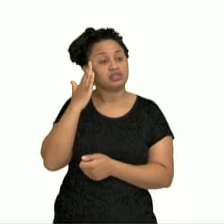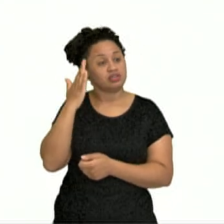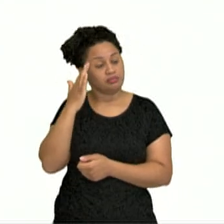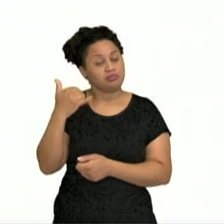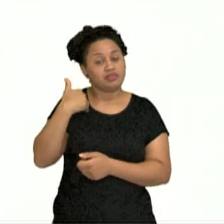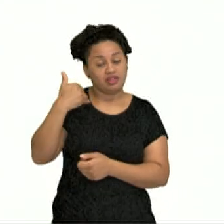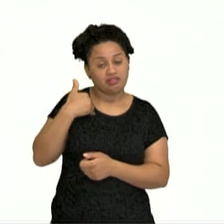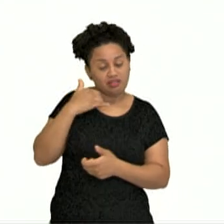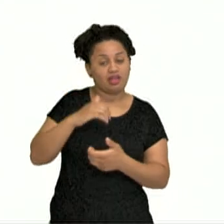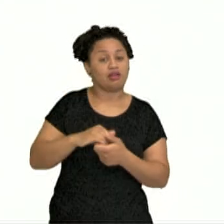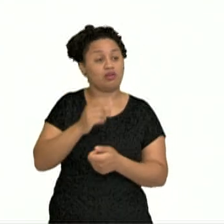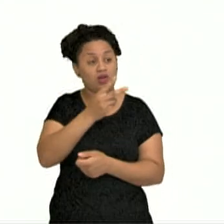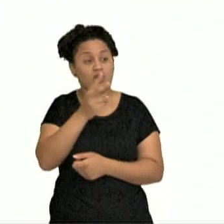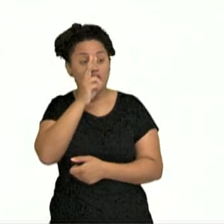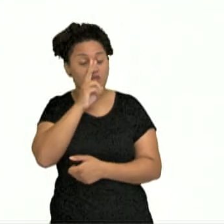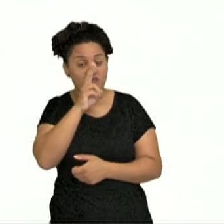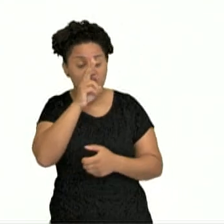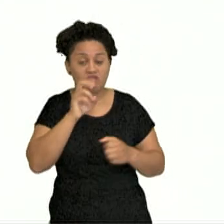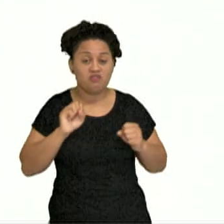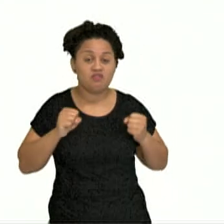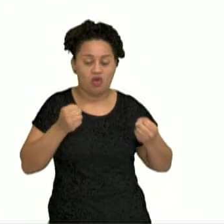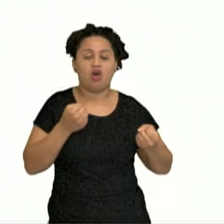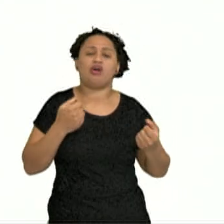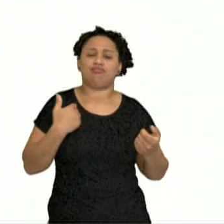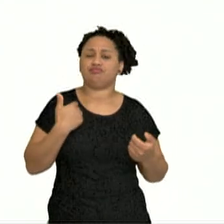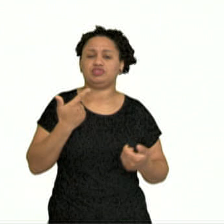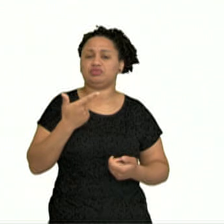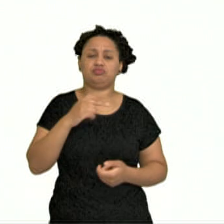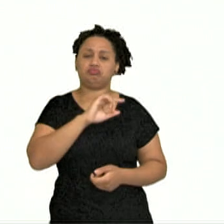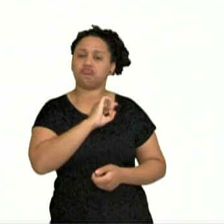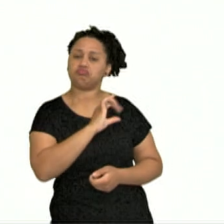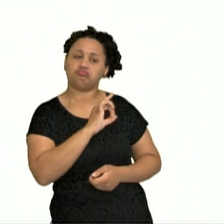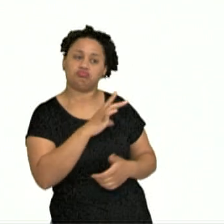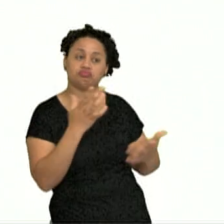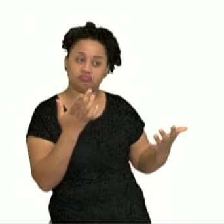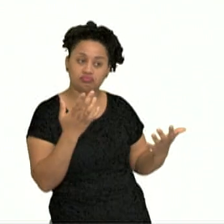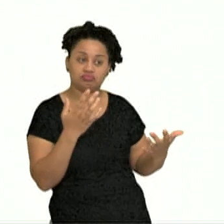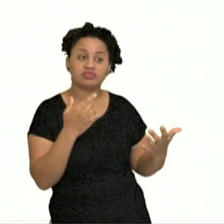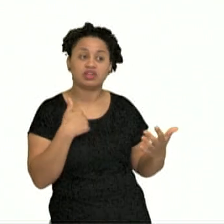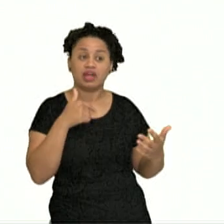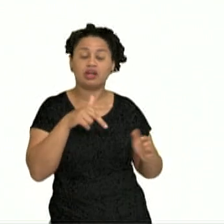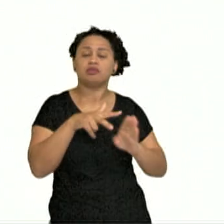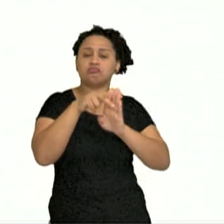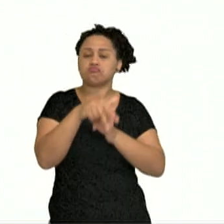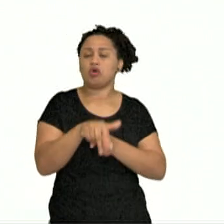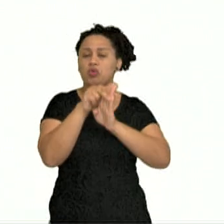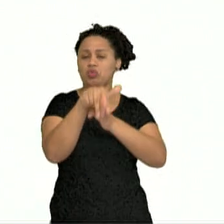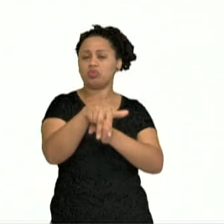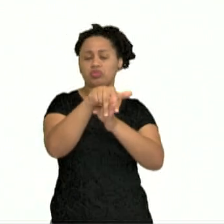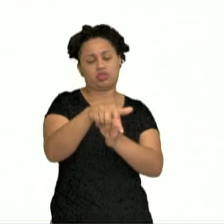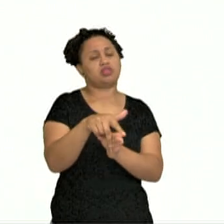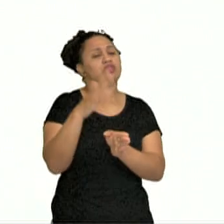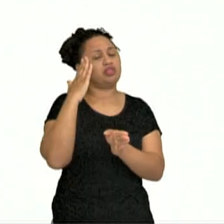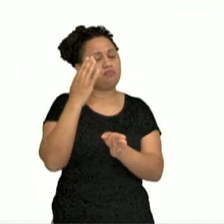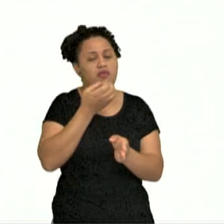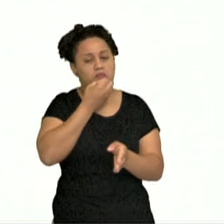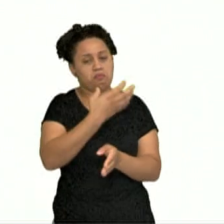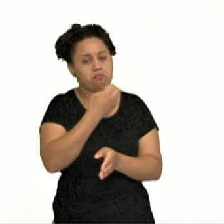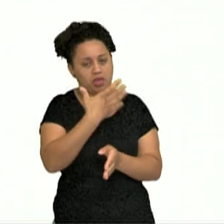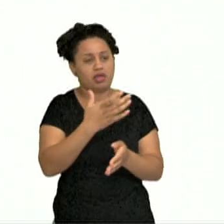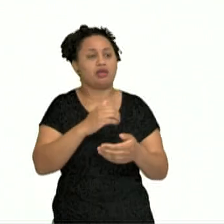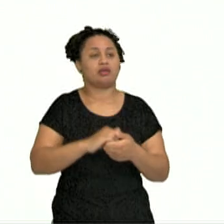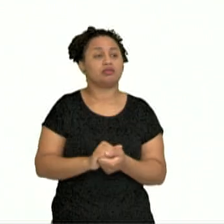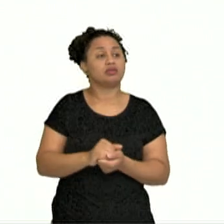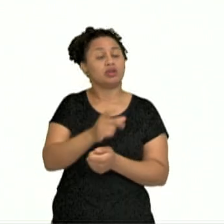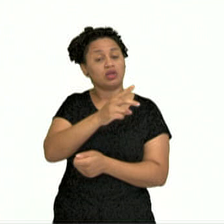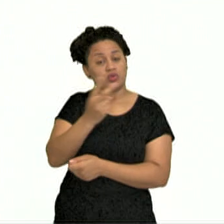idade. Fortes, né? Valentes, montavam muito bem, né?